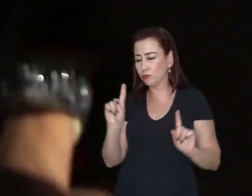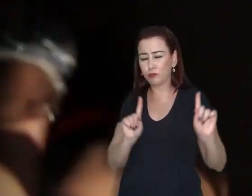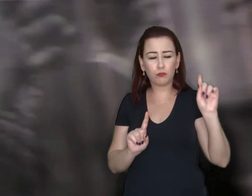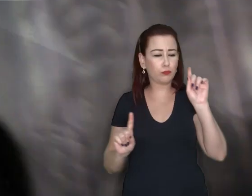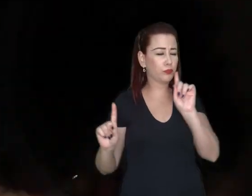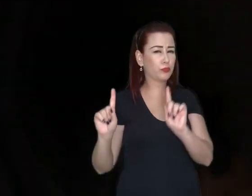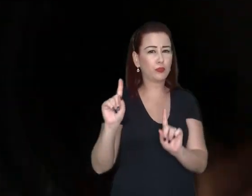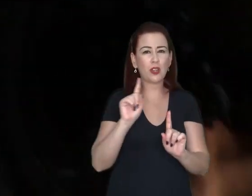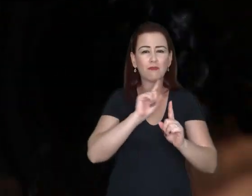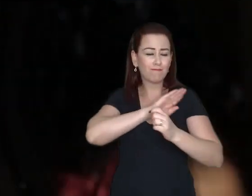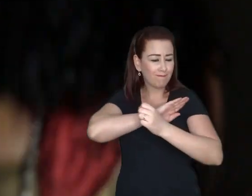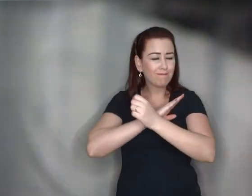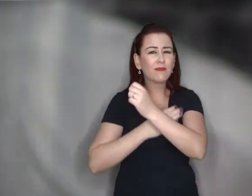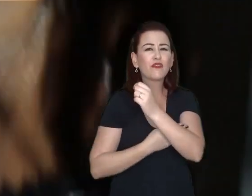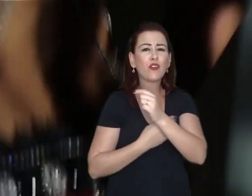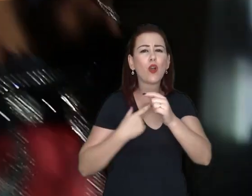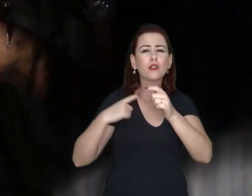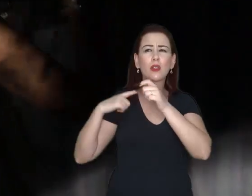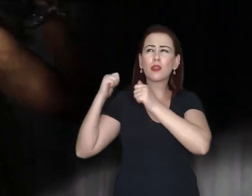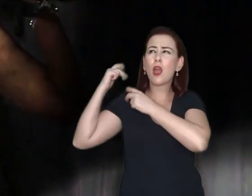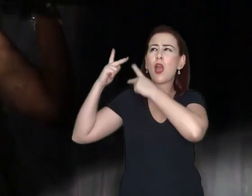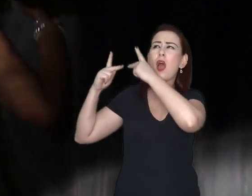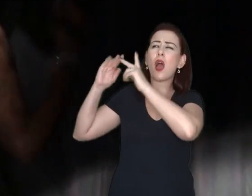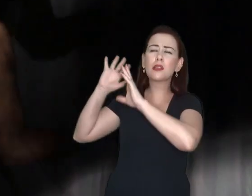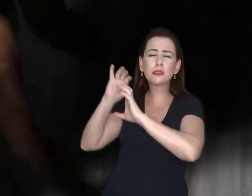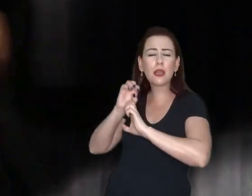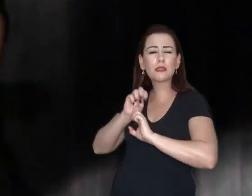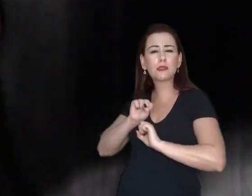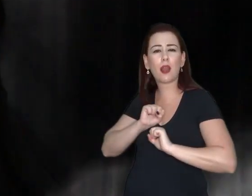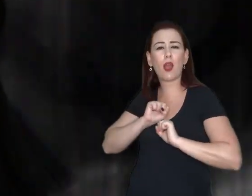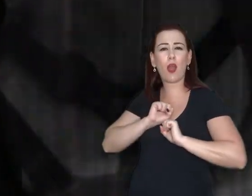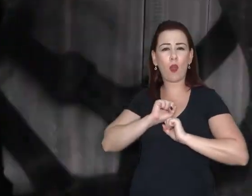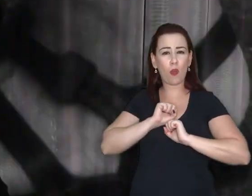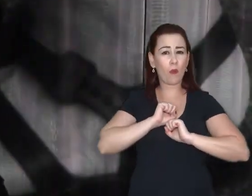Dos copos achar a força ancestral,